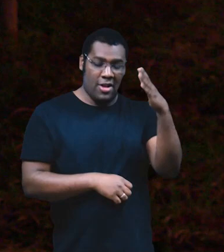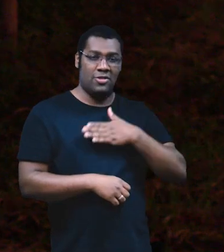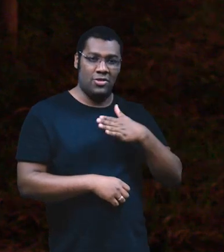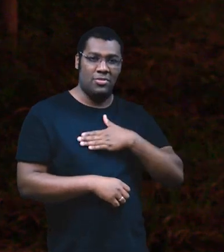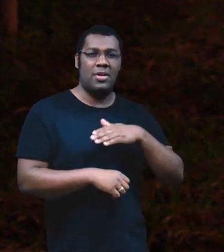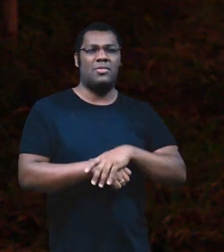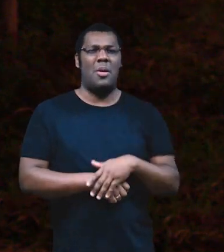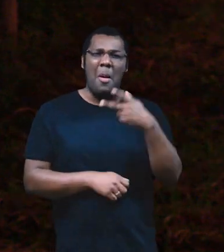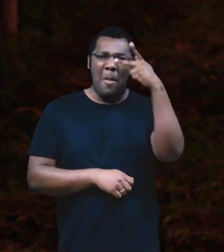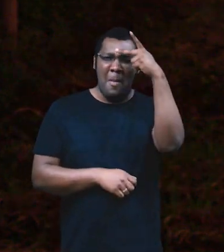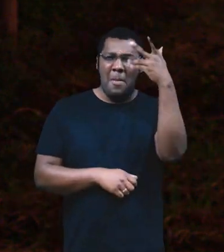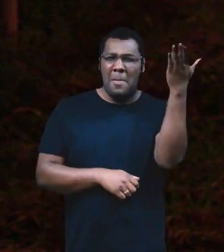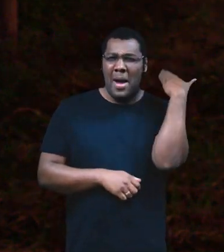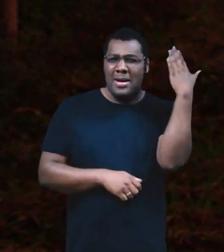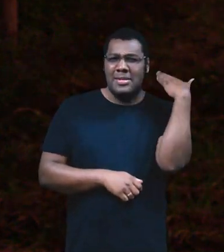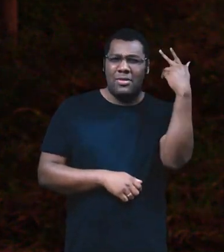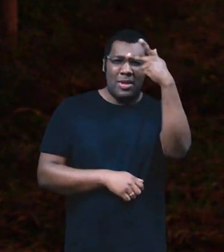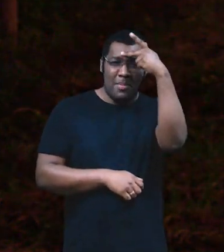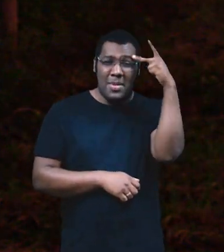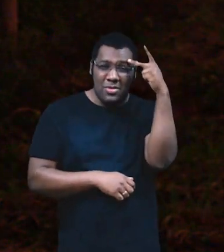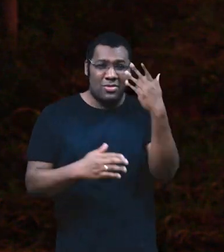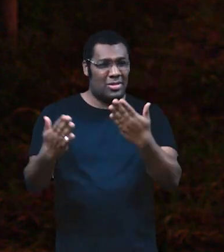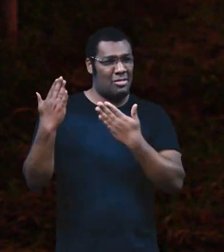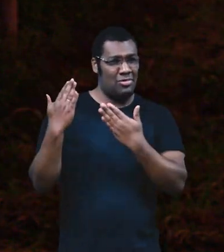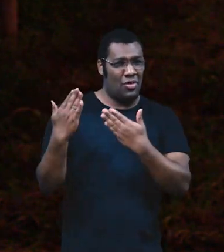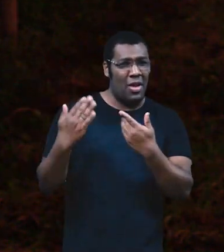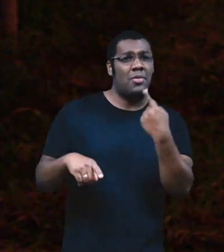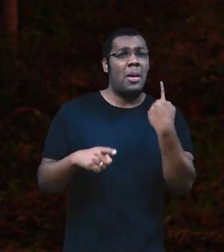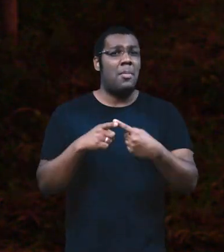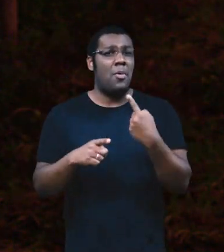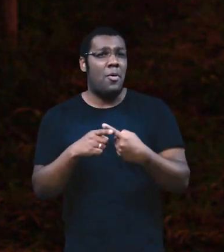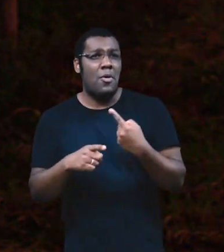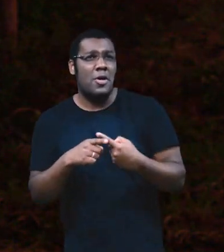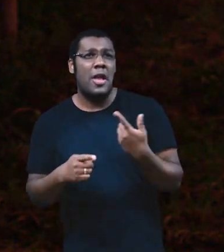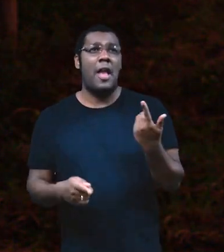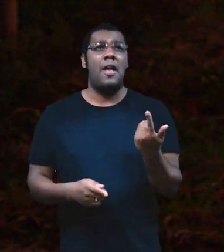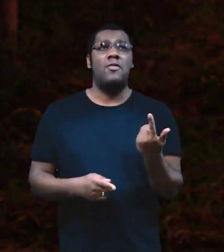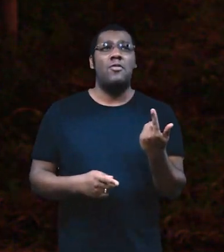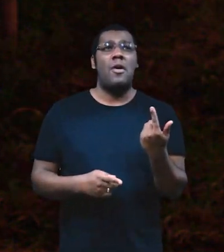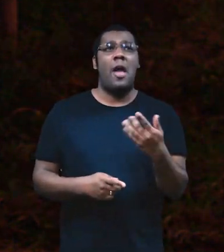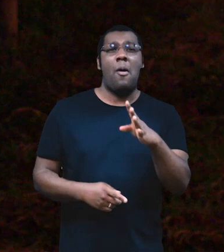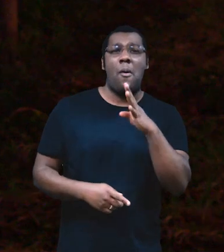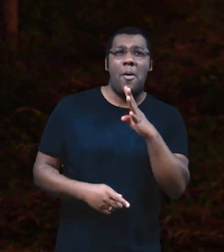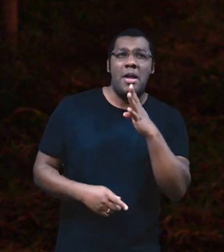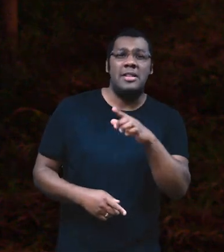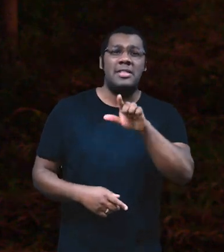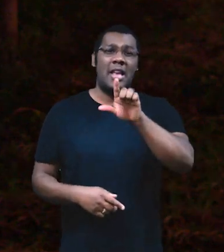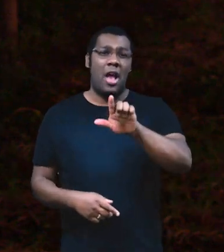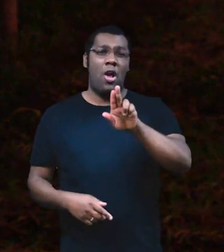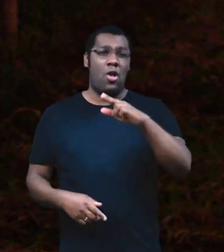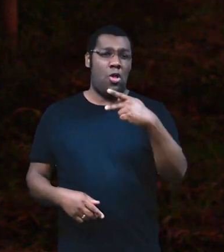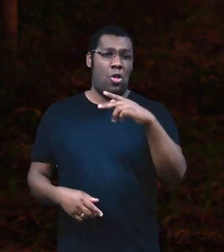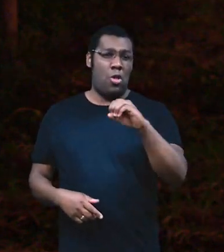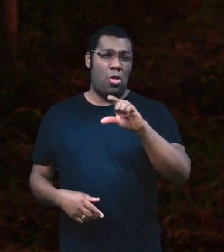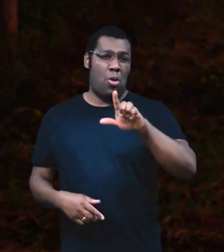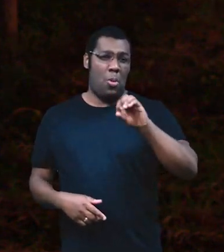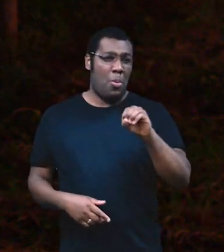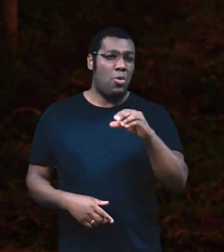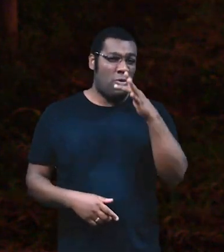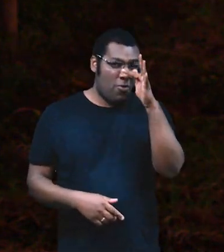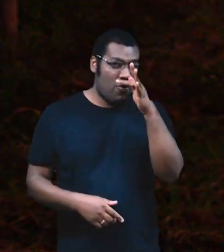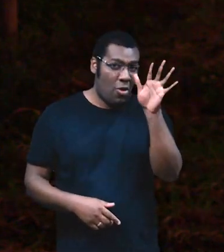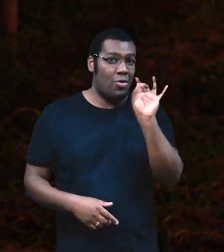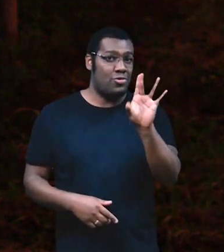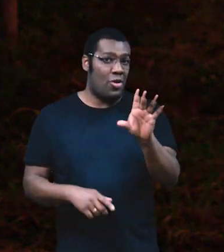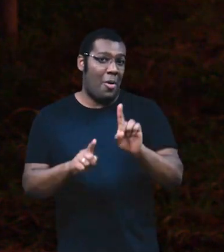receoso, porque eles conheciam o lúpulo brasileiro em flor, um lúpulo que não era produzido com a tecnologia que tinha hoje. Quando a gente chegou,